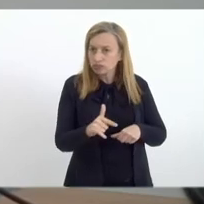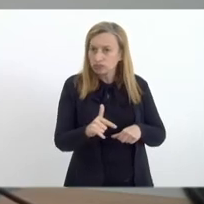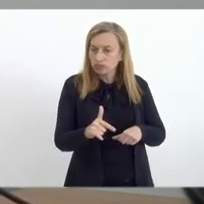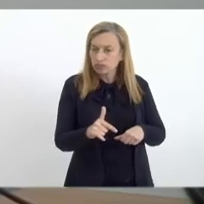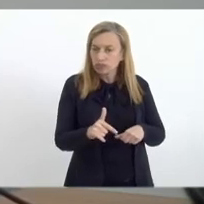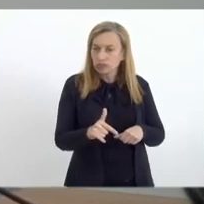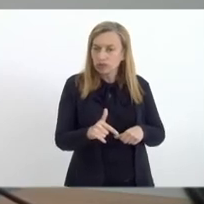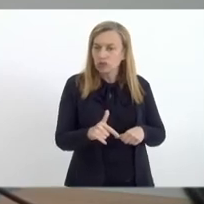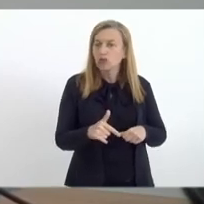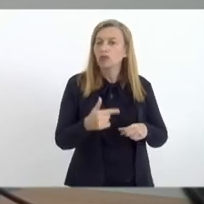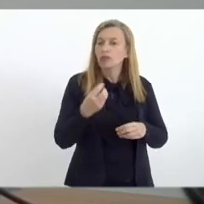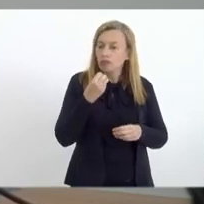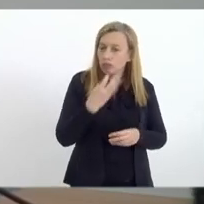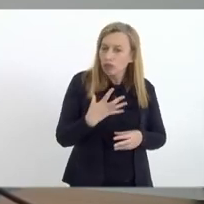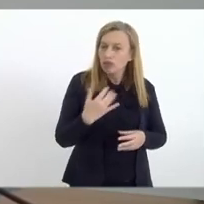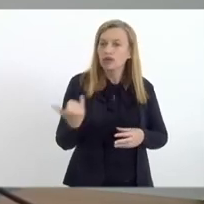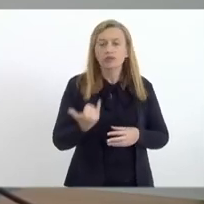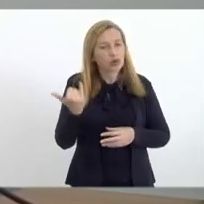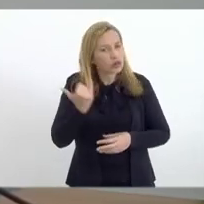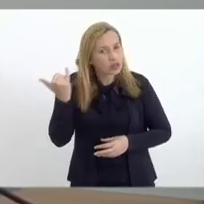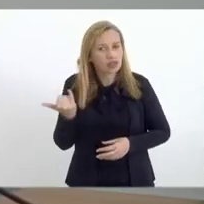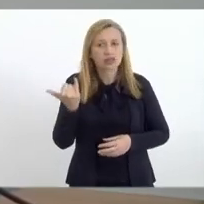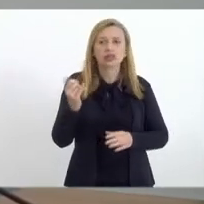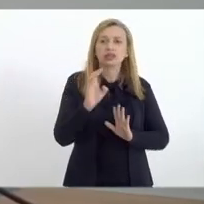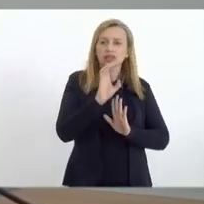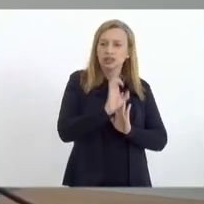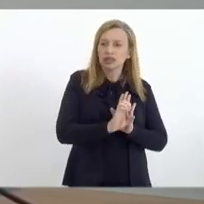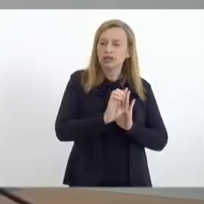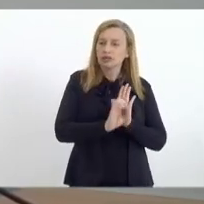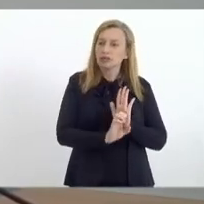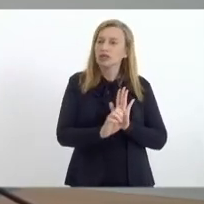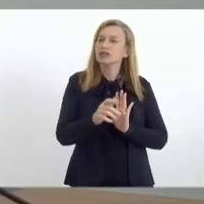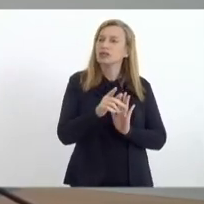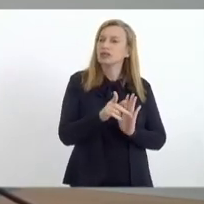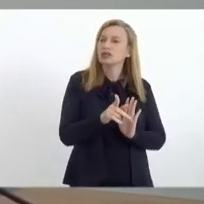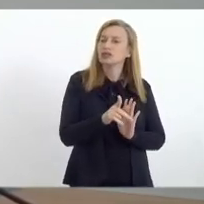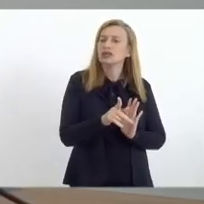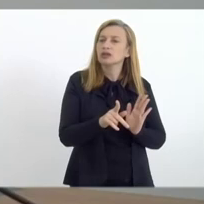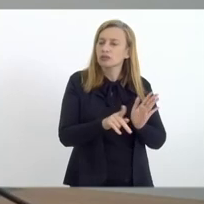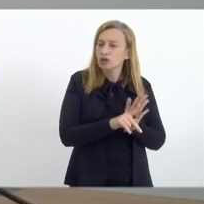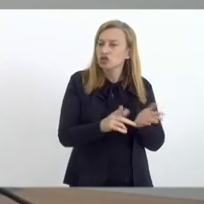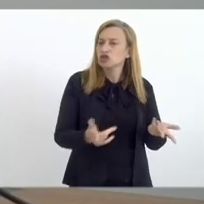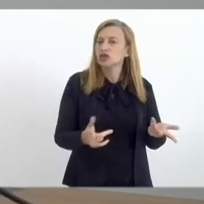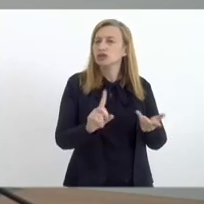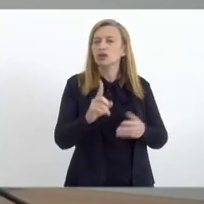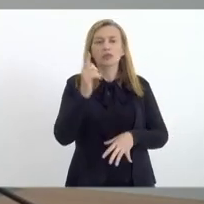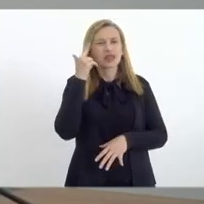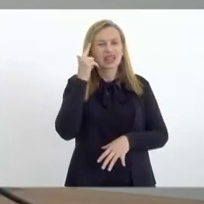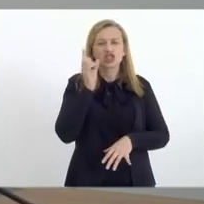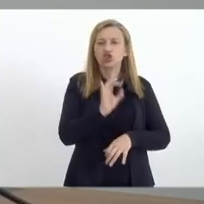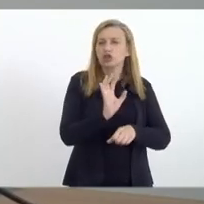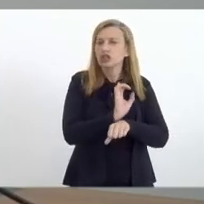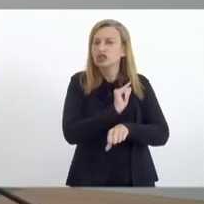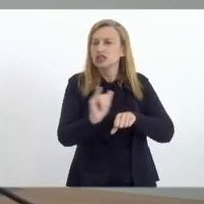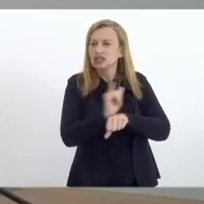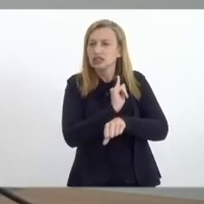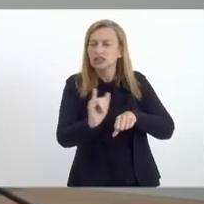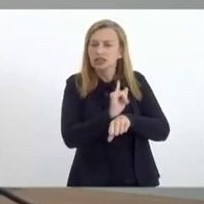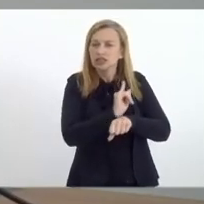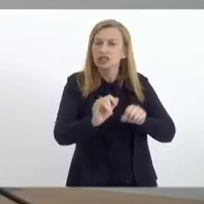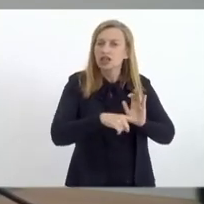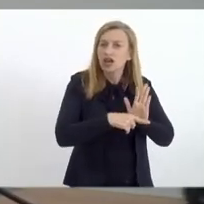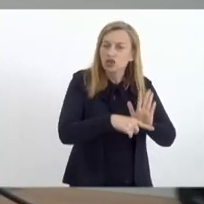de como é meritório isso e da importância na nossa concepção, de não só pensar a estratégia de